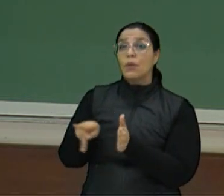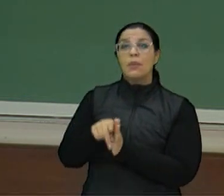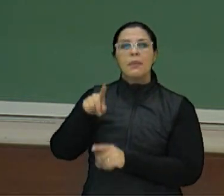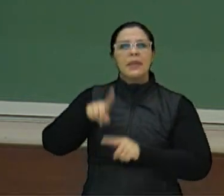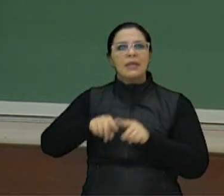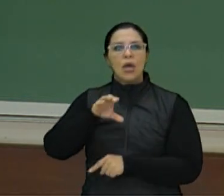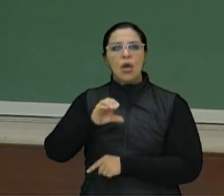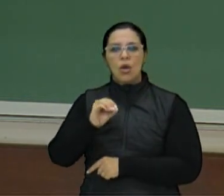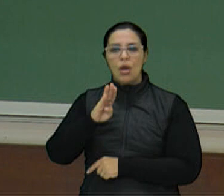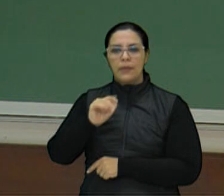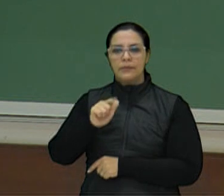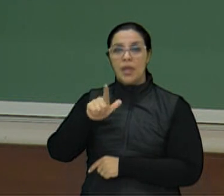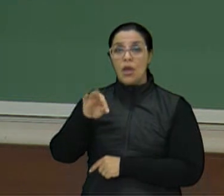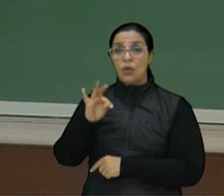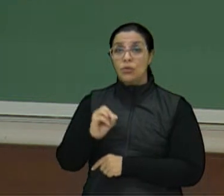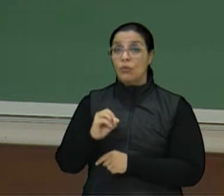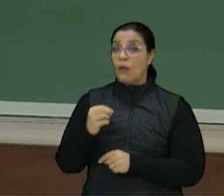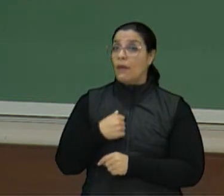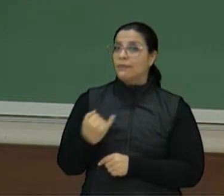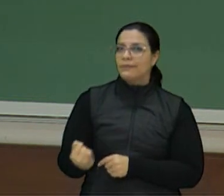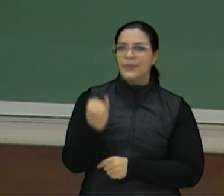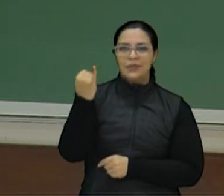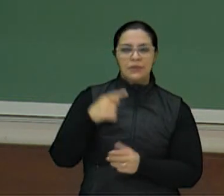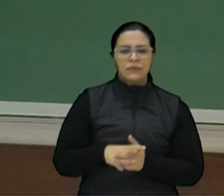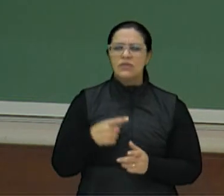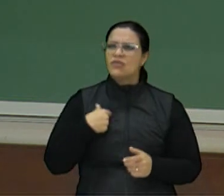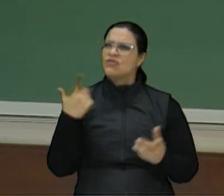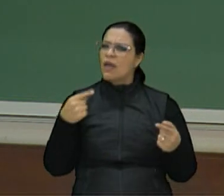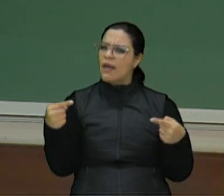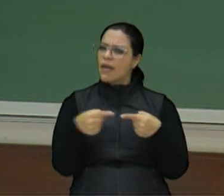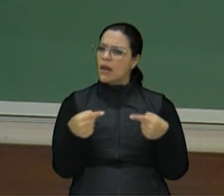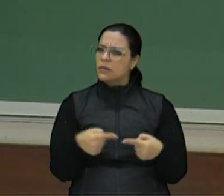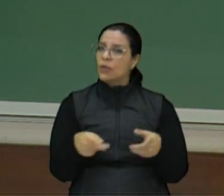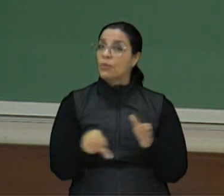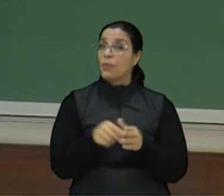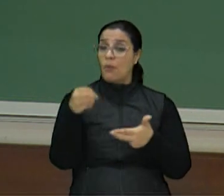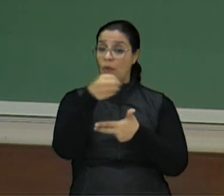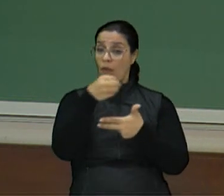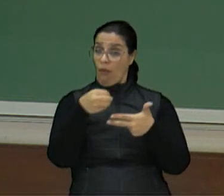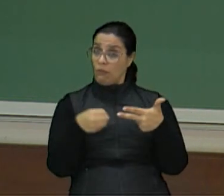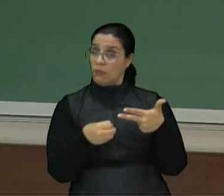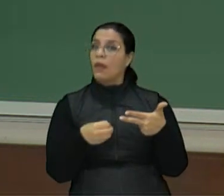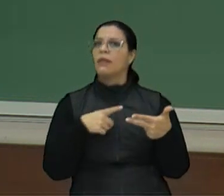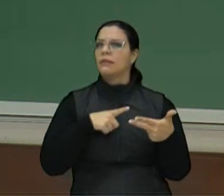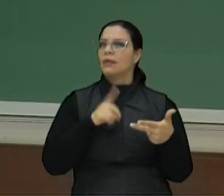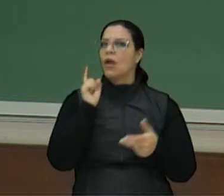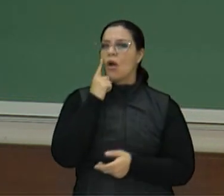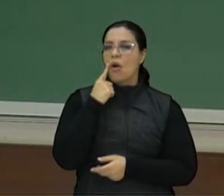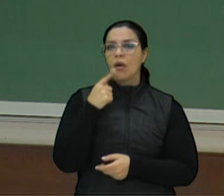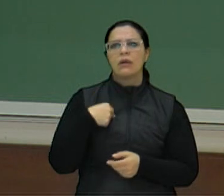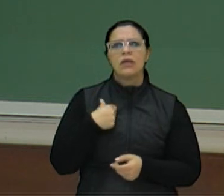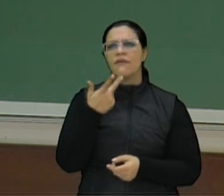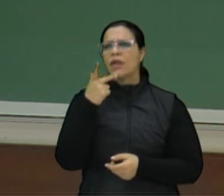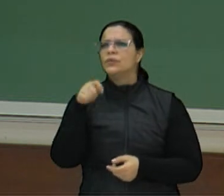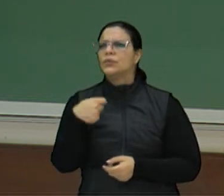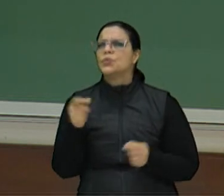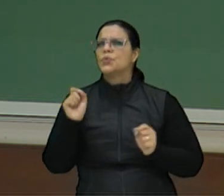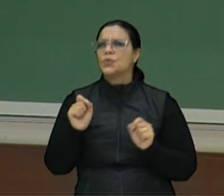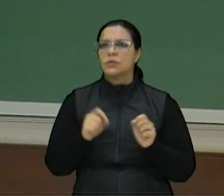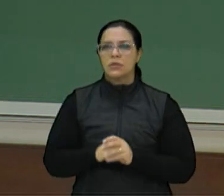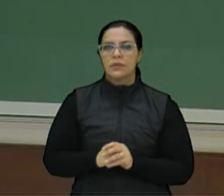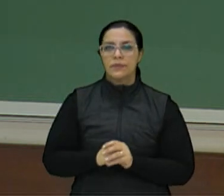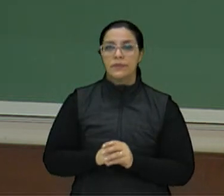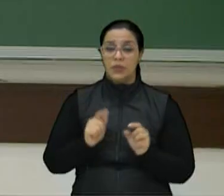Olha só, já ligou aqui, neste caso, questão de Enem, né? Ideias do Enem. O que foi ligado?